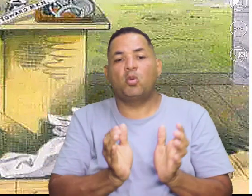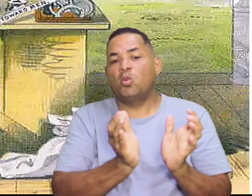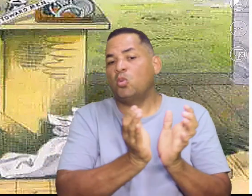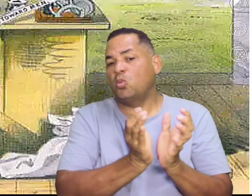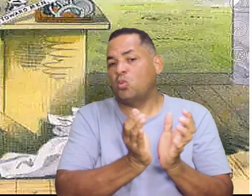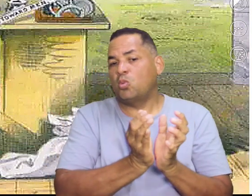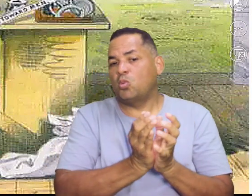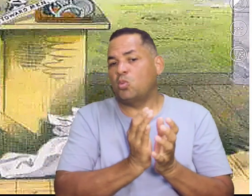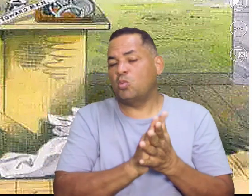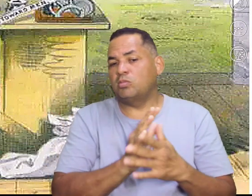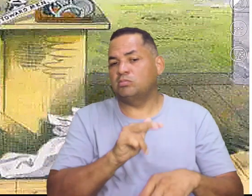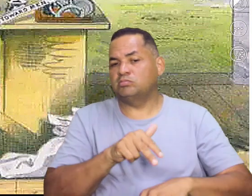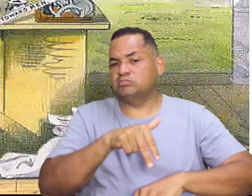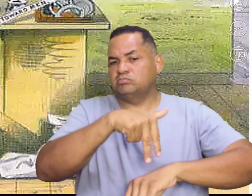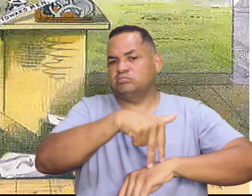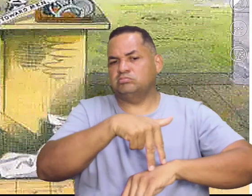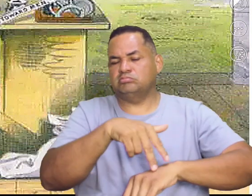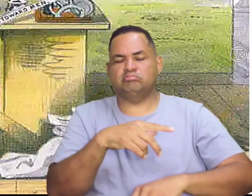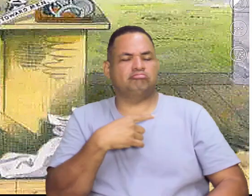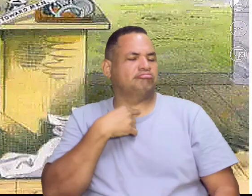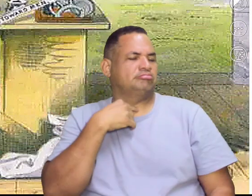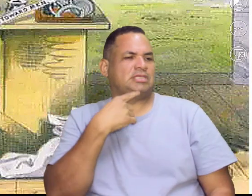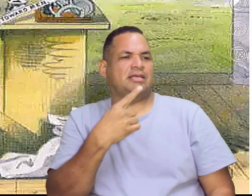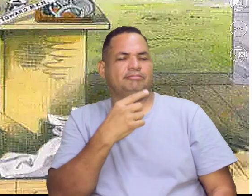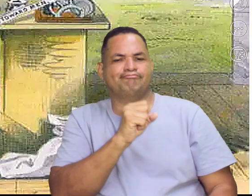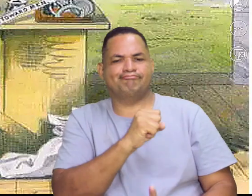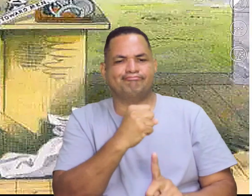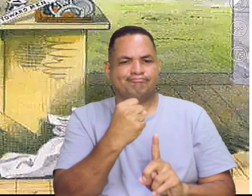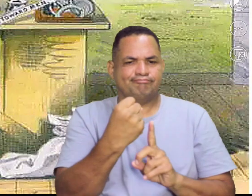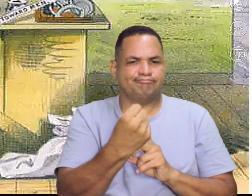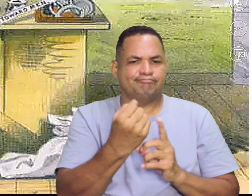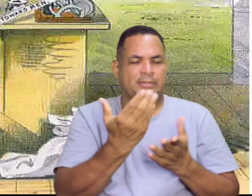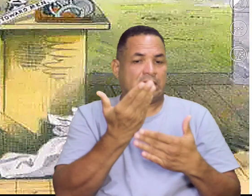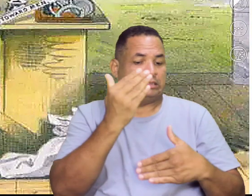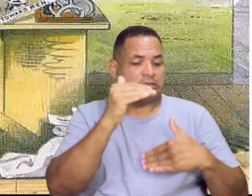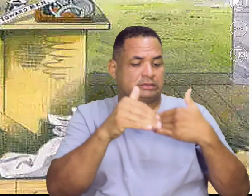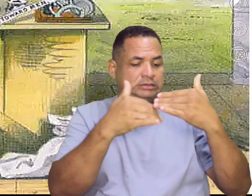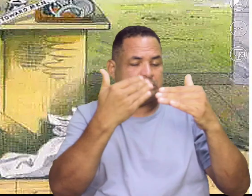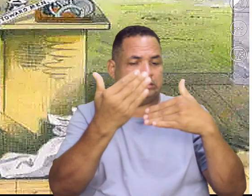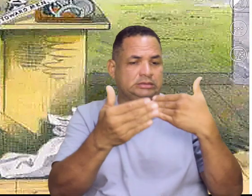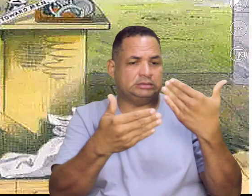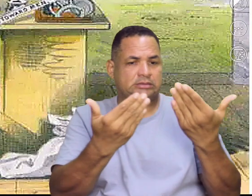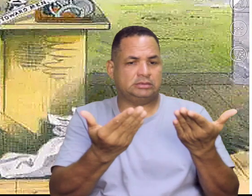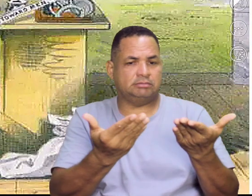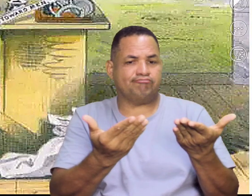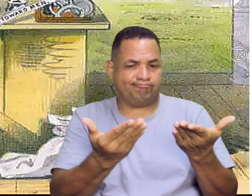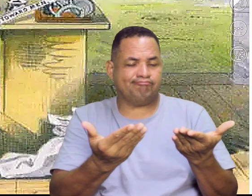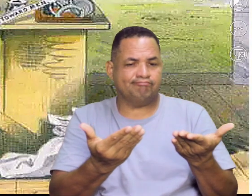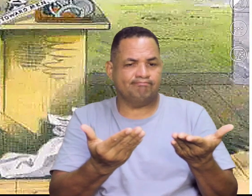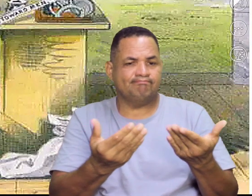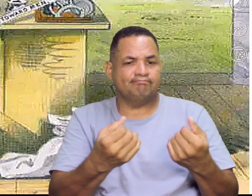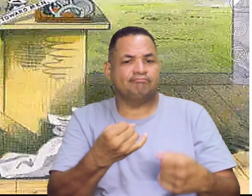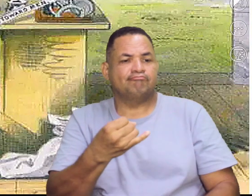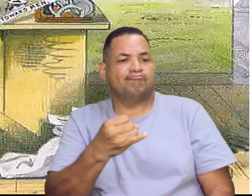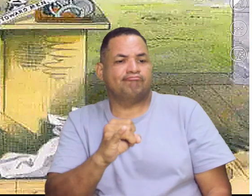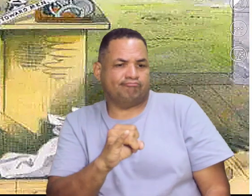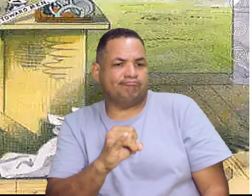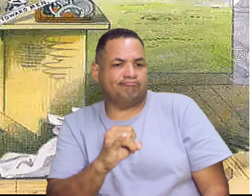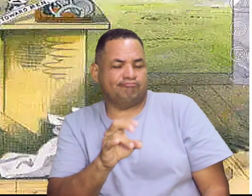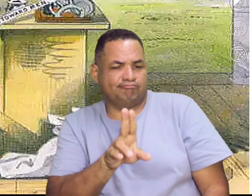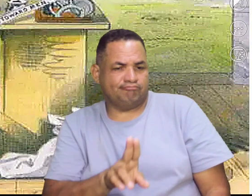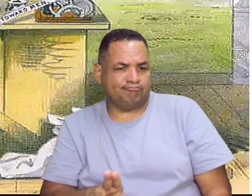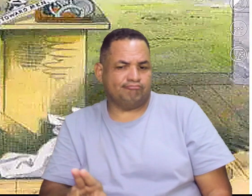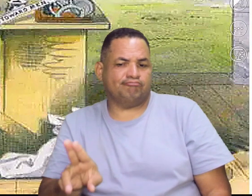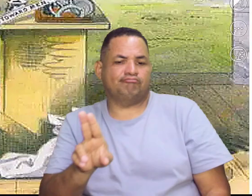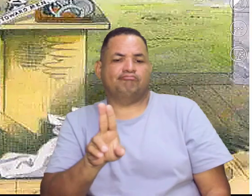tem como uma sociedade progredir, ela se desenvolver, se ela não